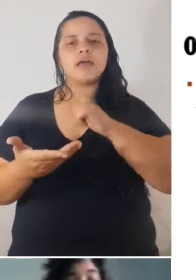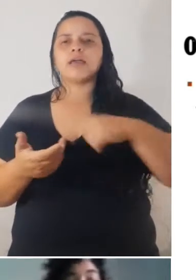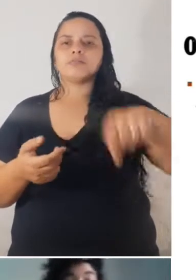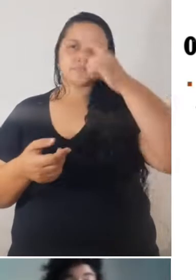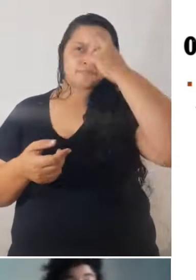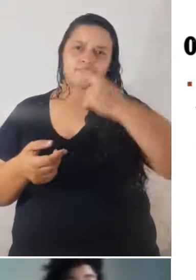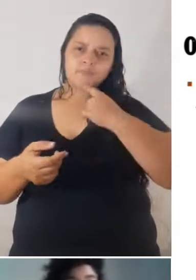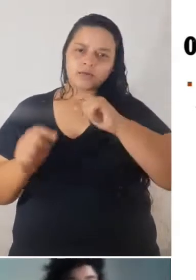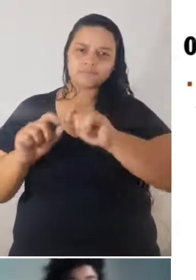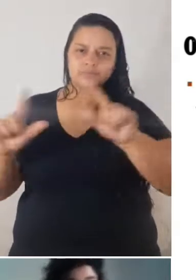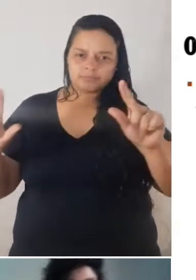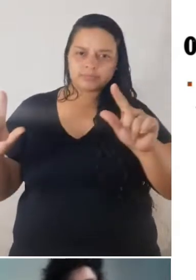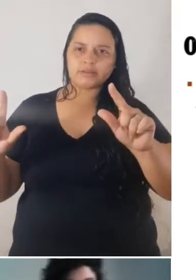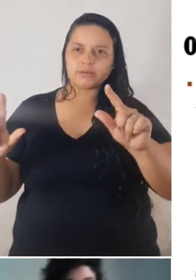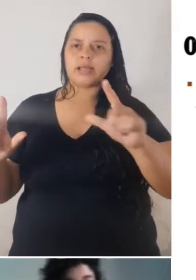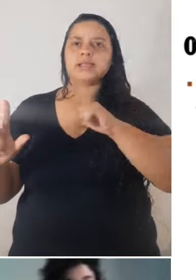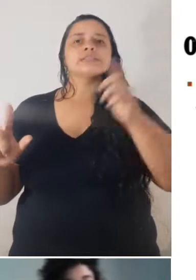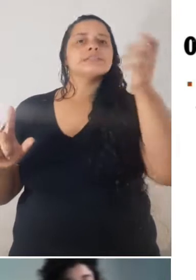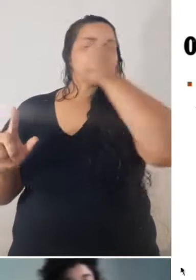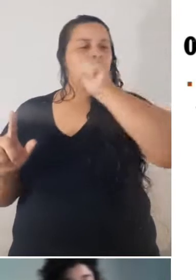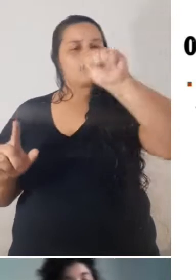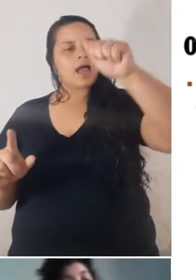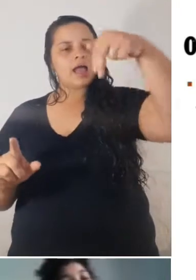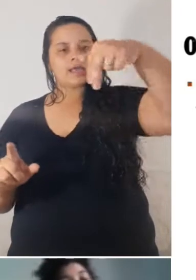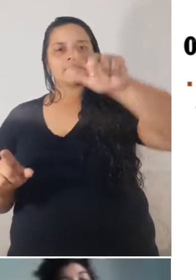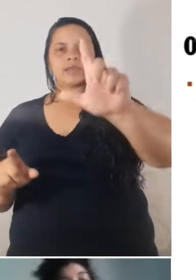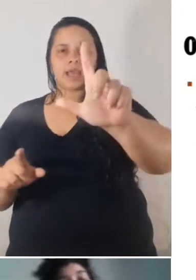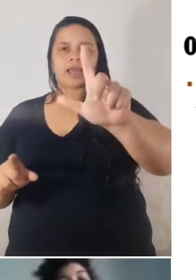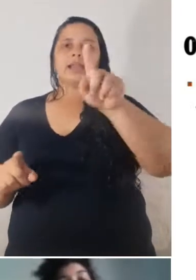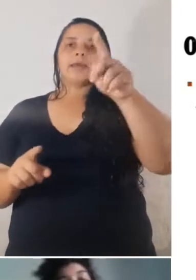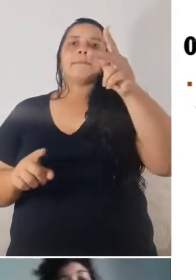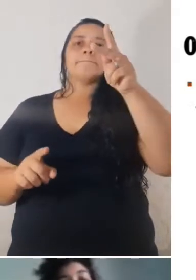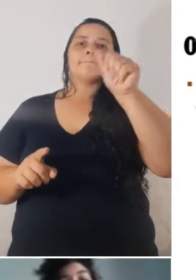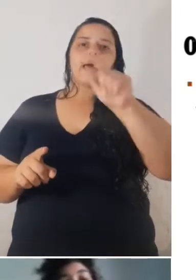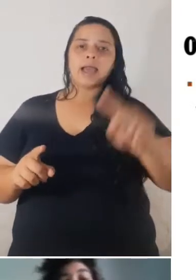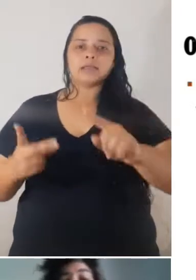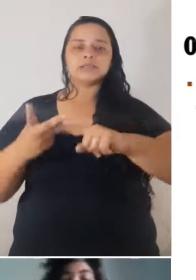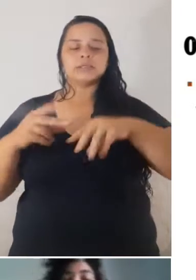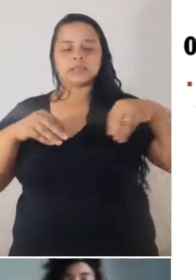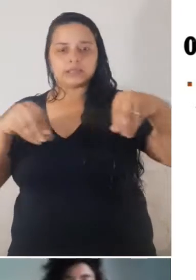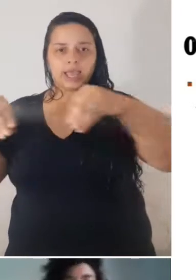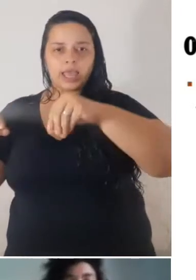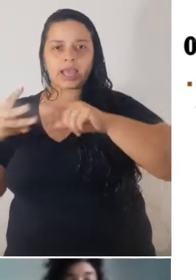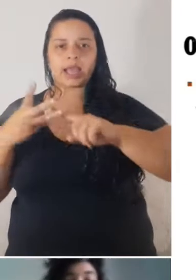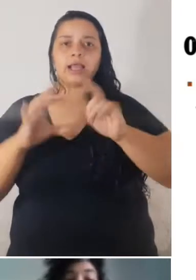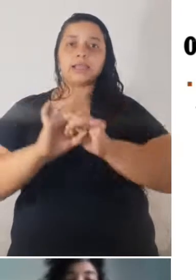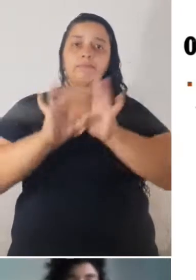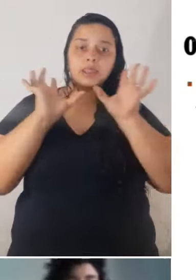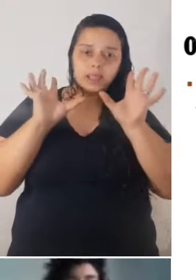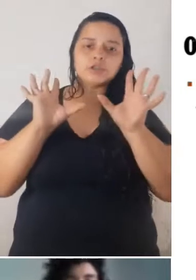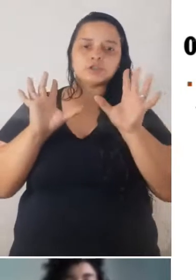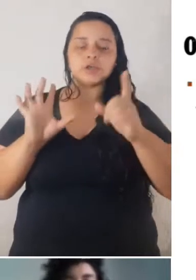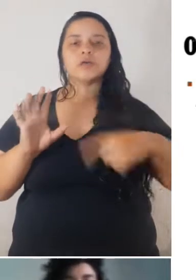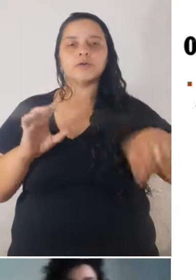aí a gente tem essa ilustração aqui, com o Salve a ANL, Paz, Terra e Liberdade, né? O